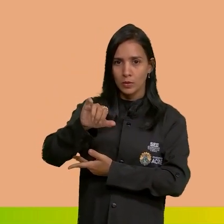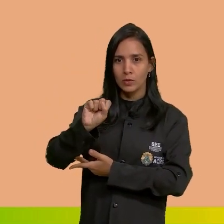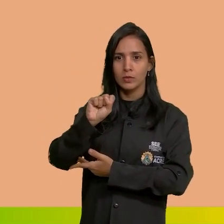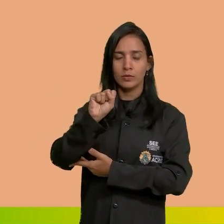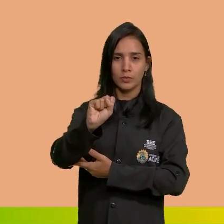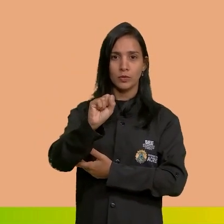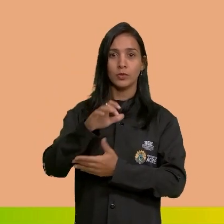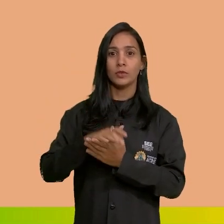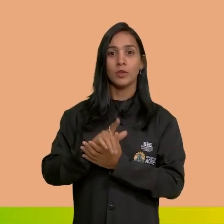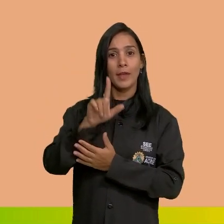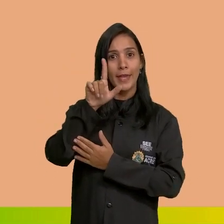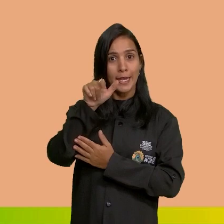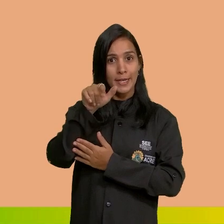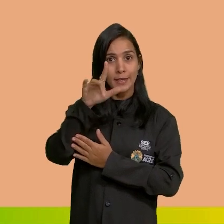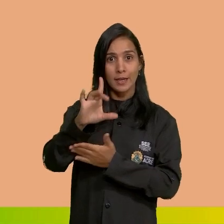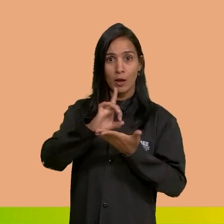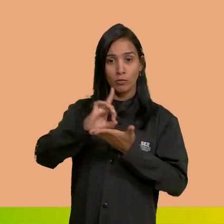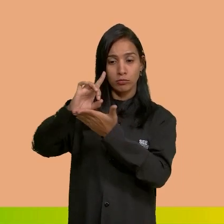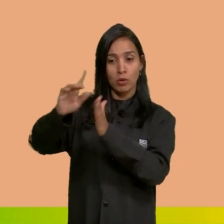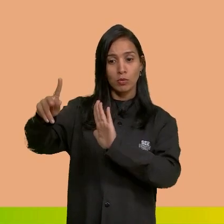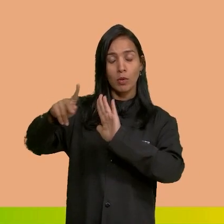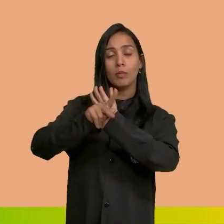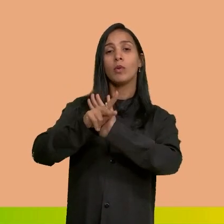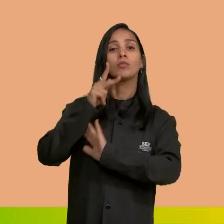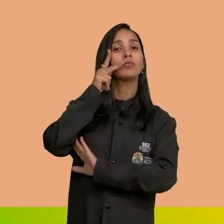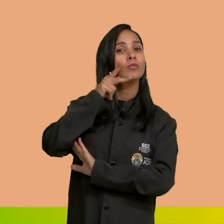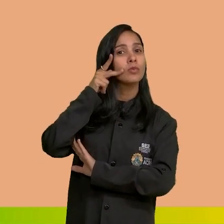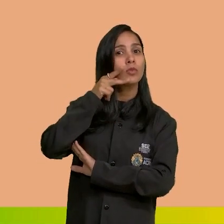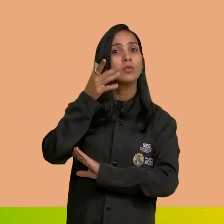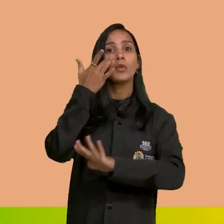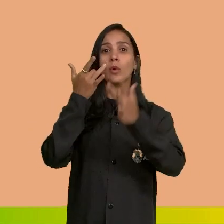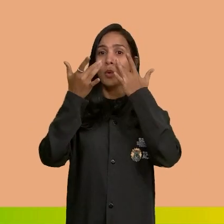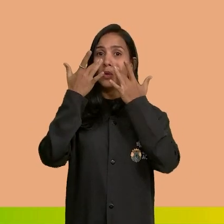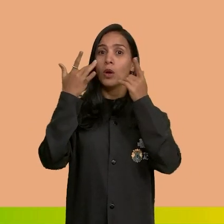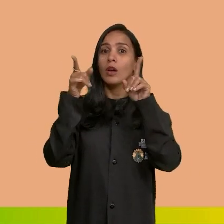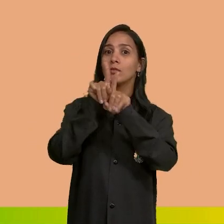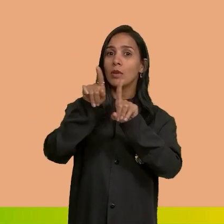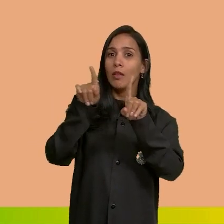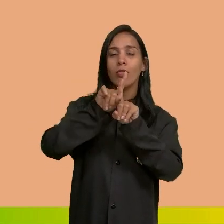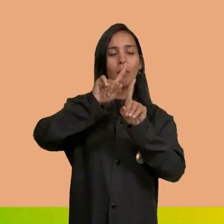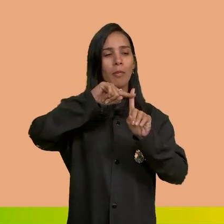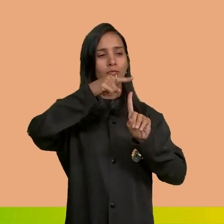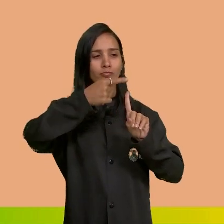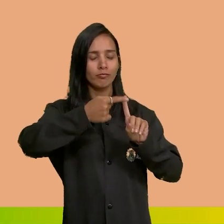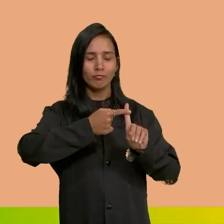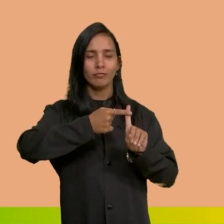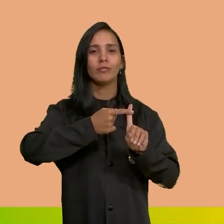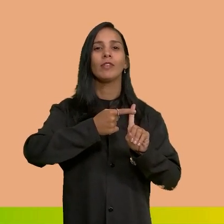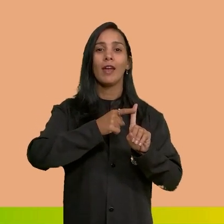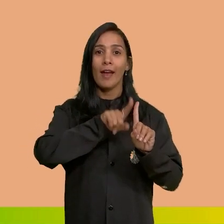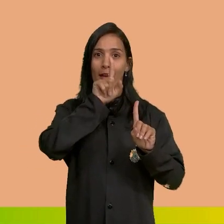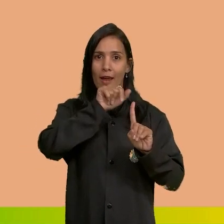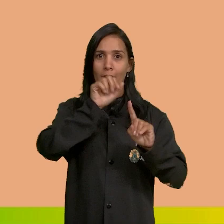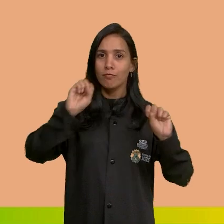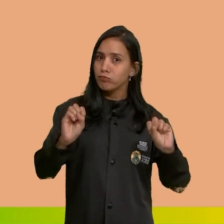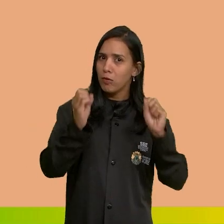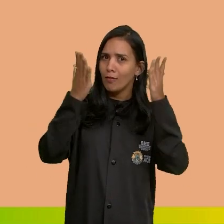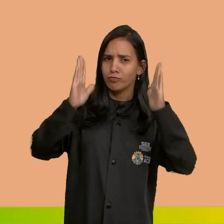do vinho, do teatro e da fertilidade. Essas festas, que eram rituais